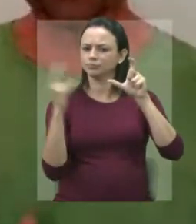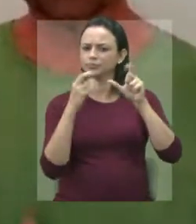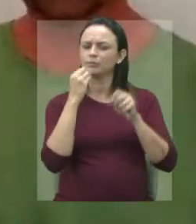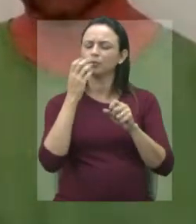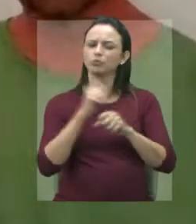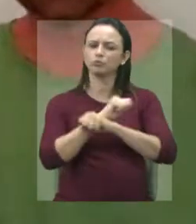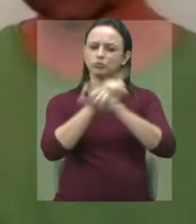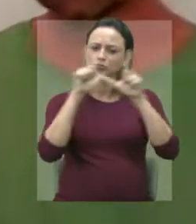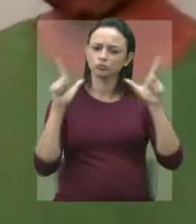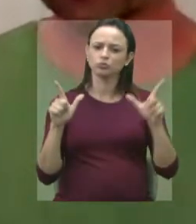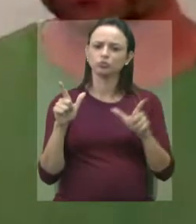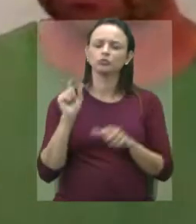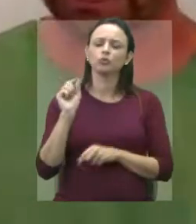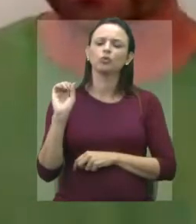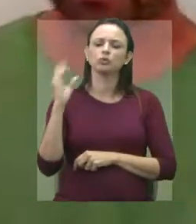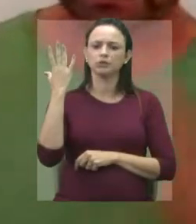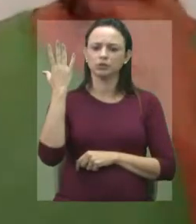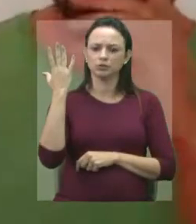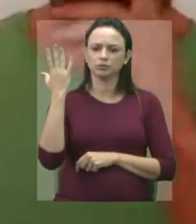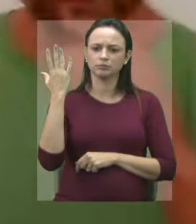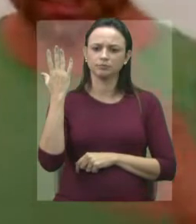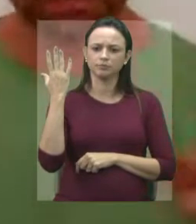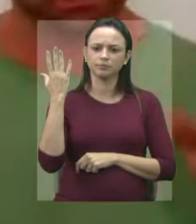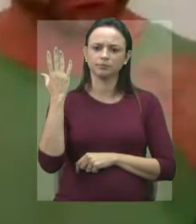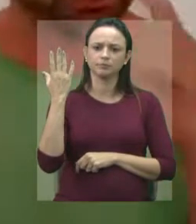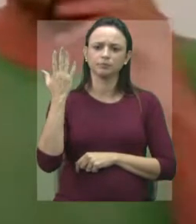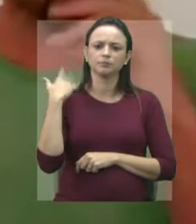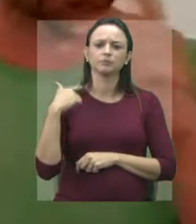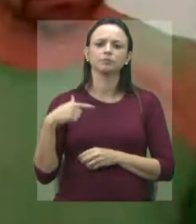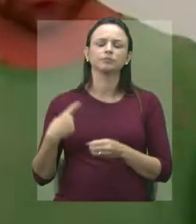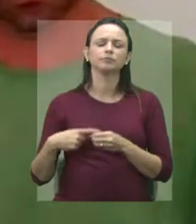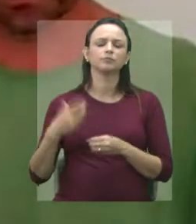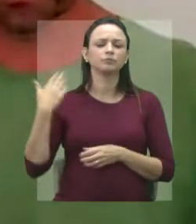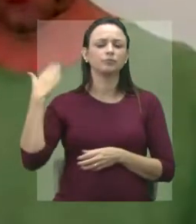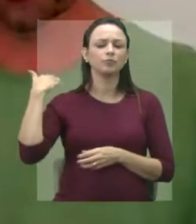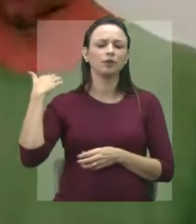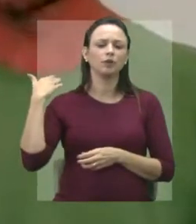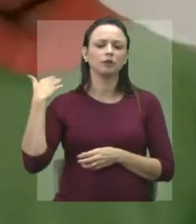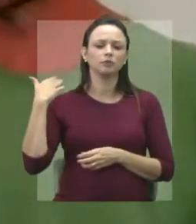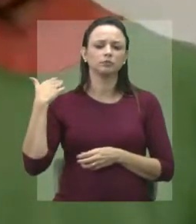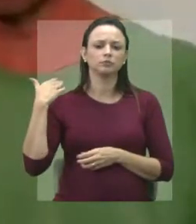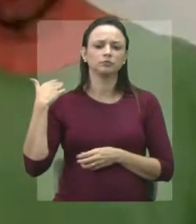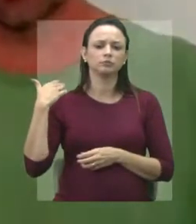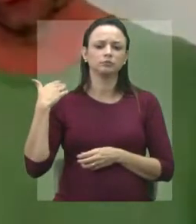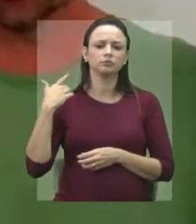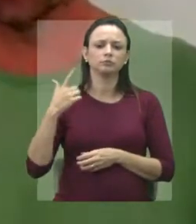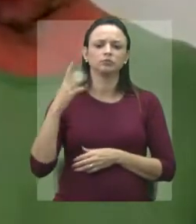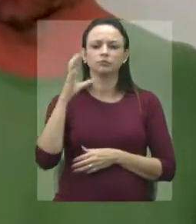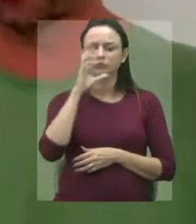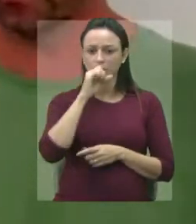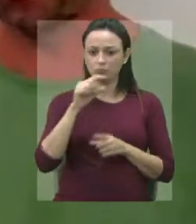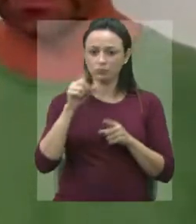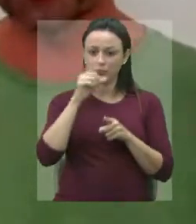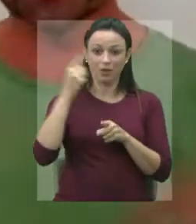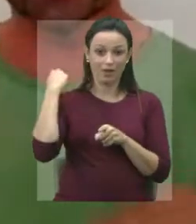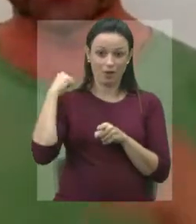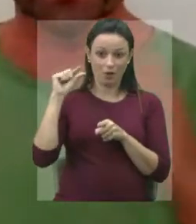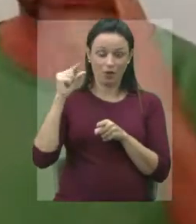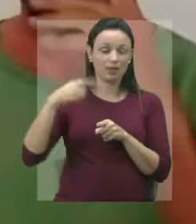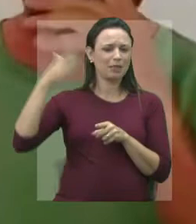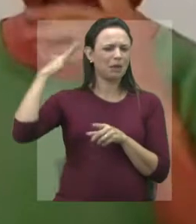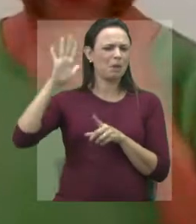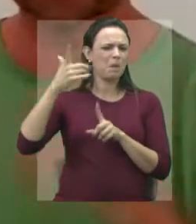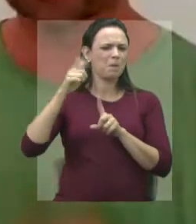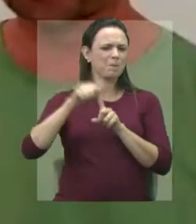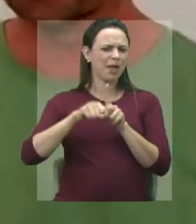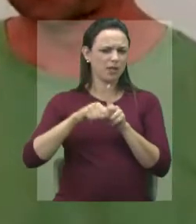todos. O ocorrido foi na cidade agora... Teve um no final de semana e um mês mais ou menos